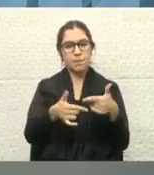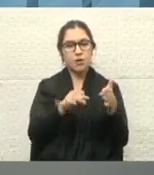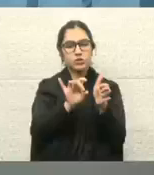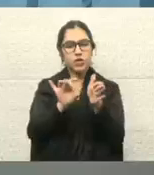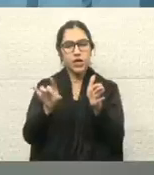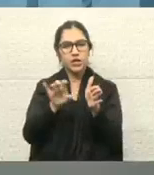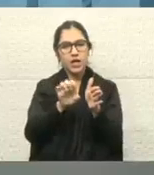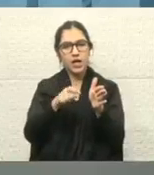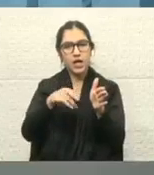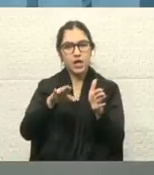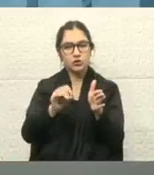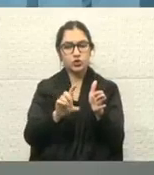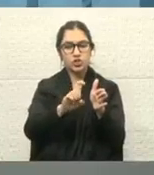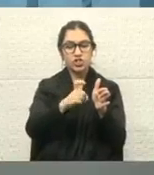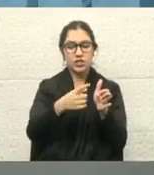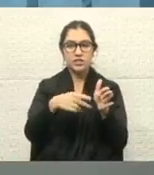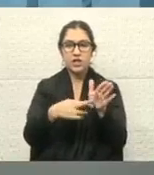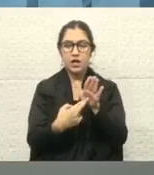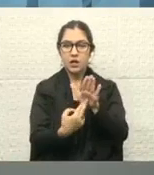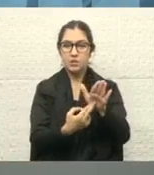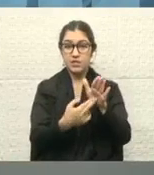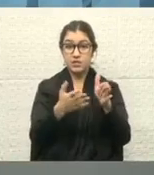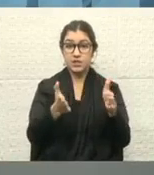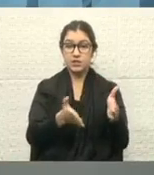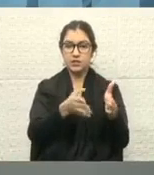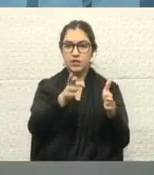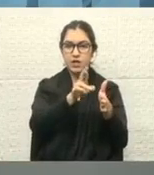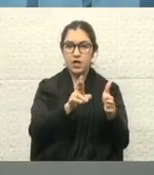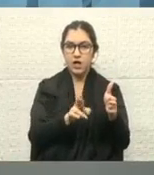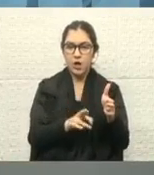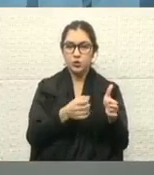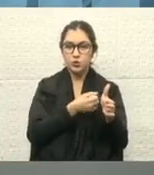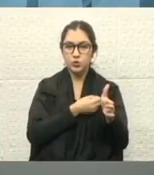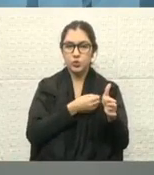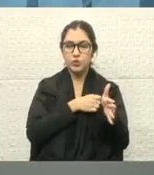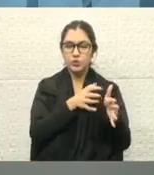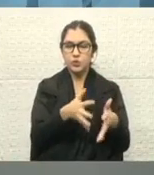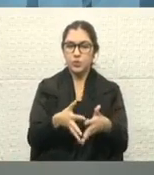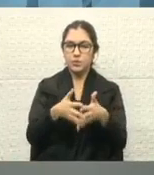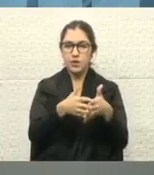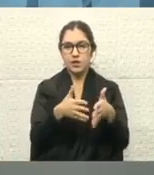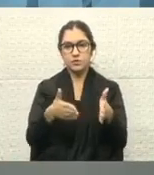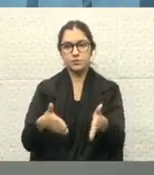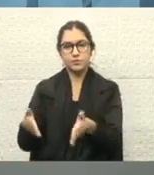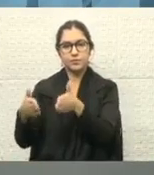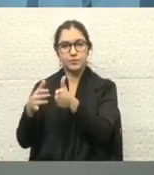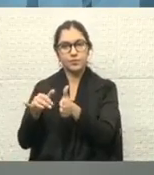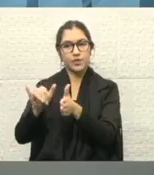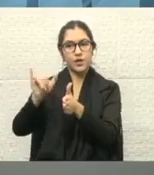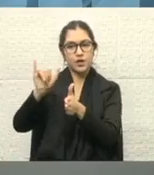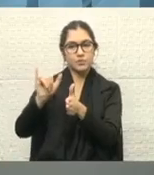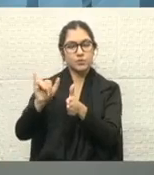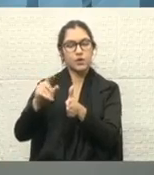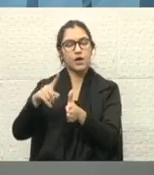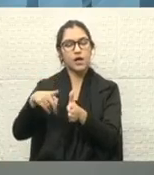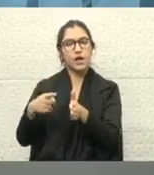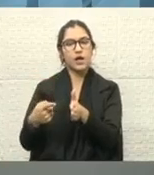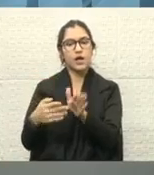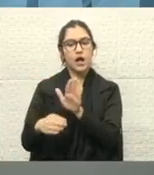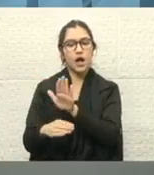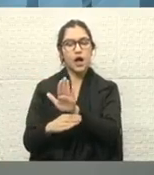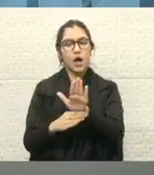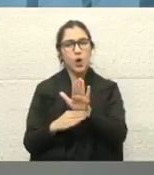eixos. O eixo x vai representar as partes reais dos números complexos, e o eixo y vai nos